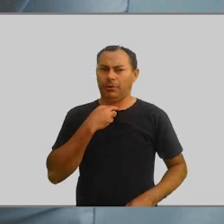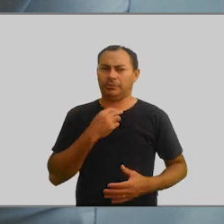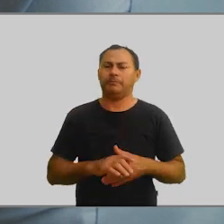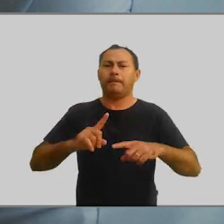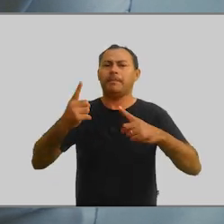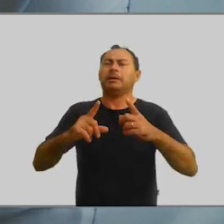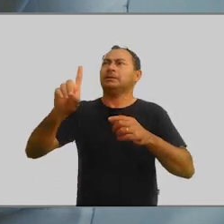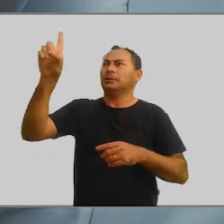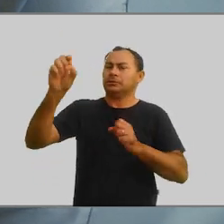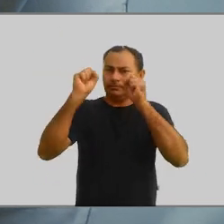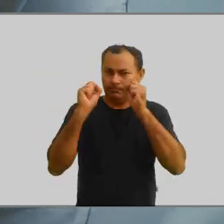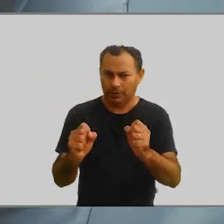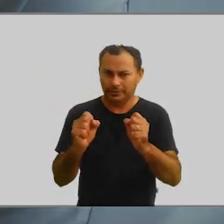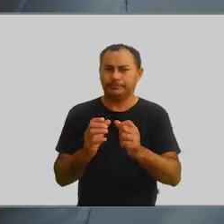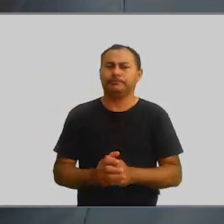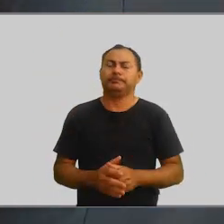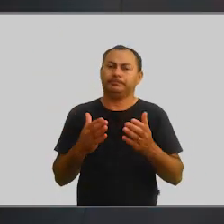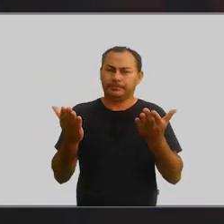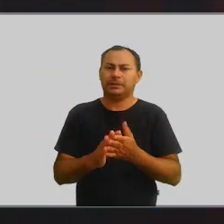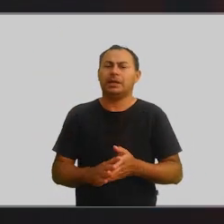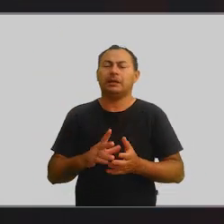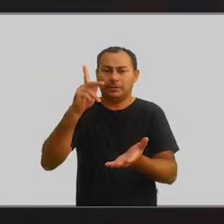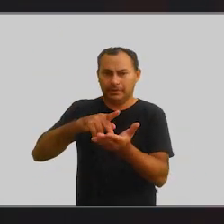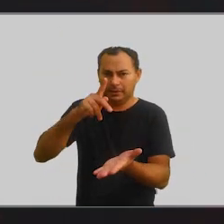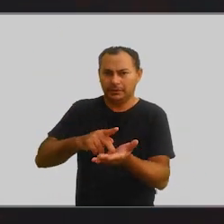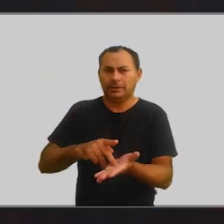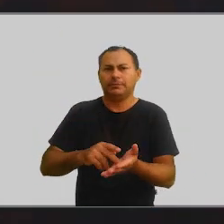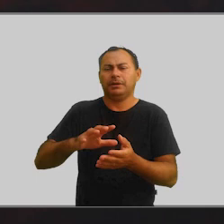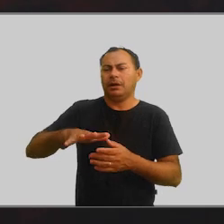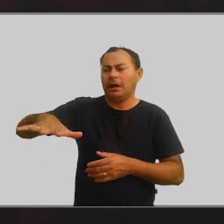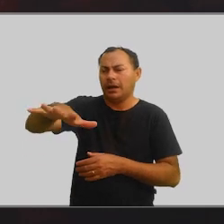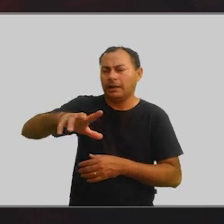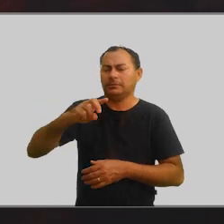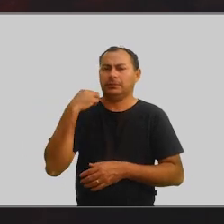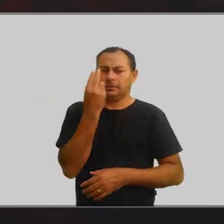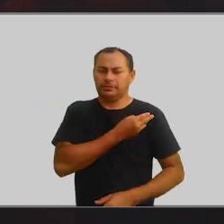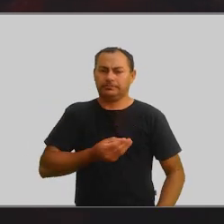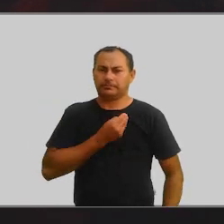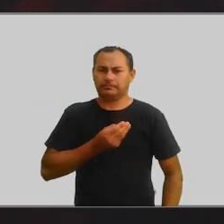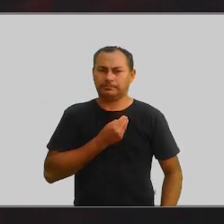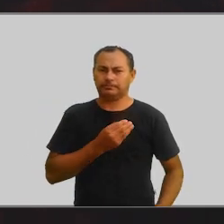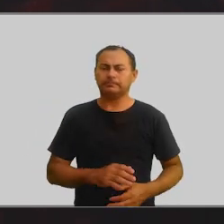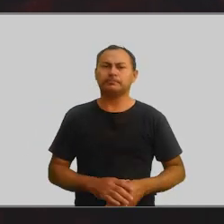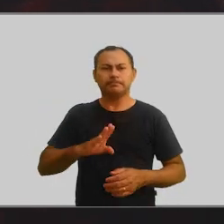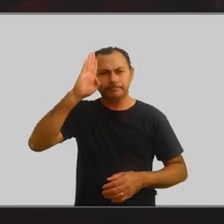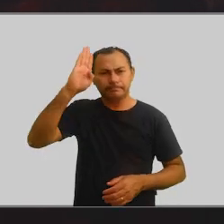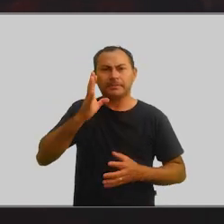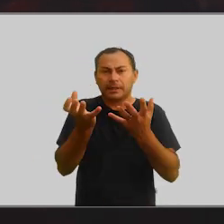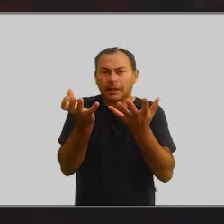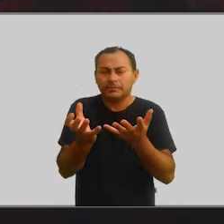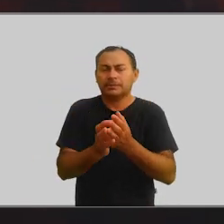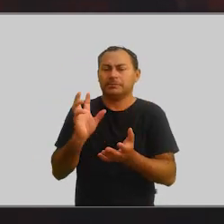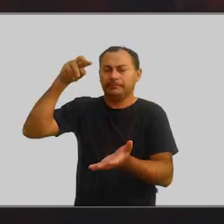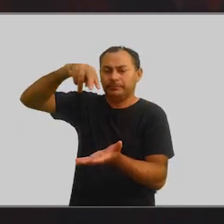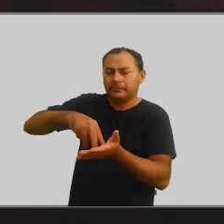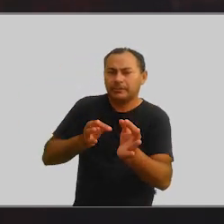podem, mas que Deus pode. Isso é muito verdadeiro em muitas áreas das nossas vidas, principalmente se